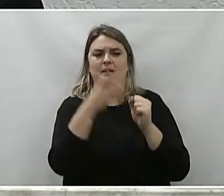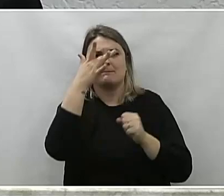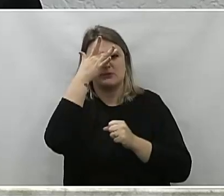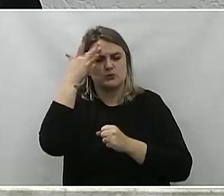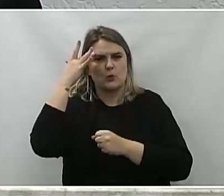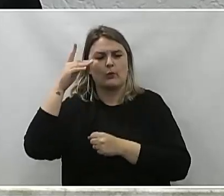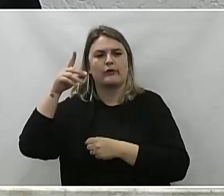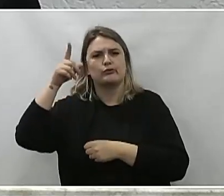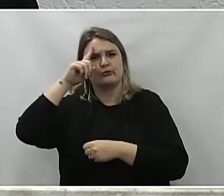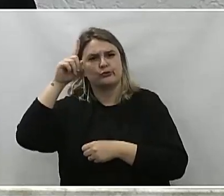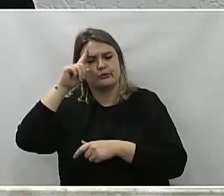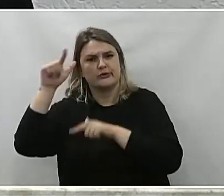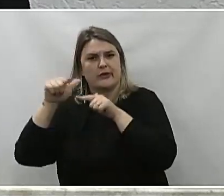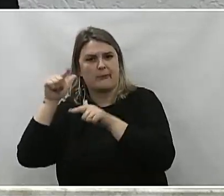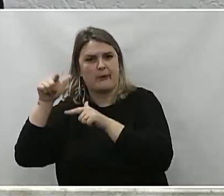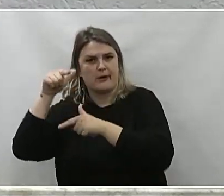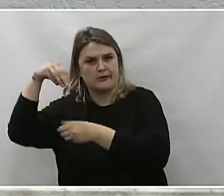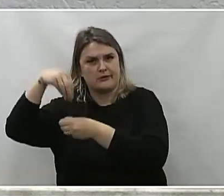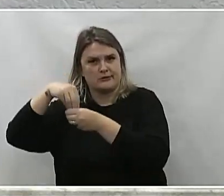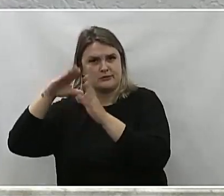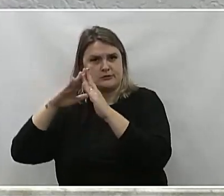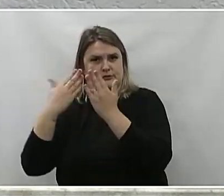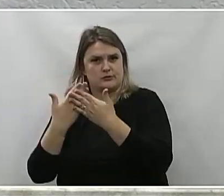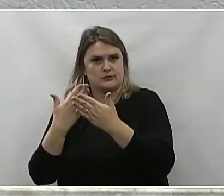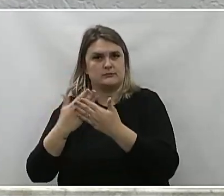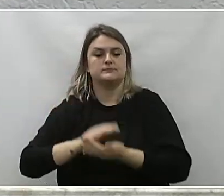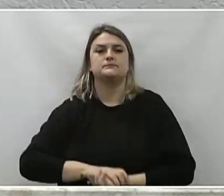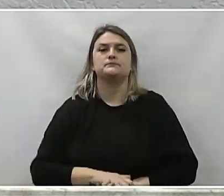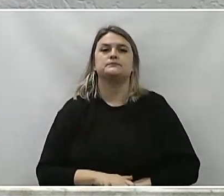pessoas que diariamente ou frequento